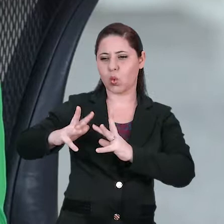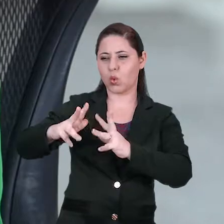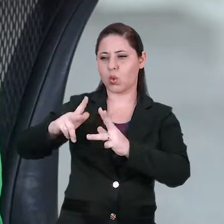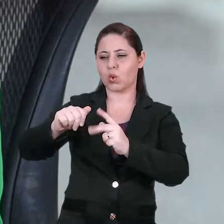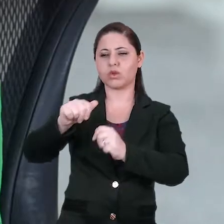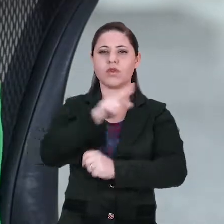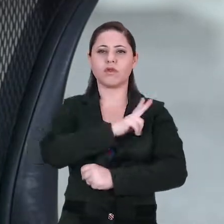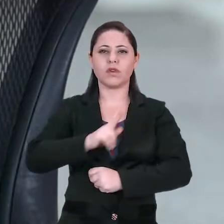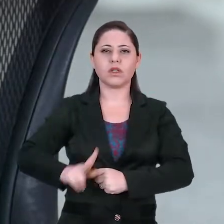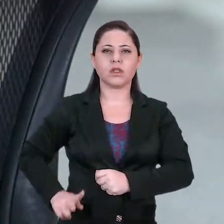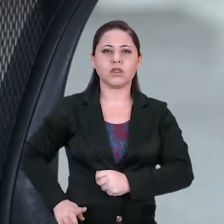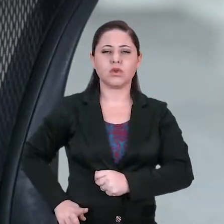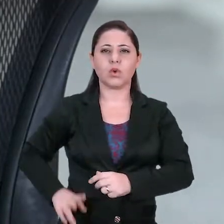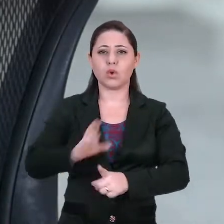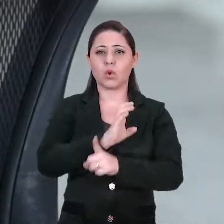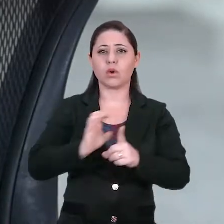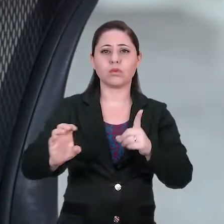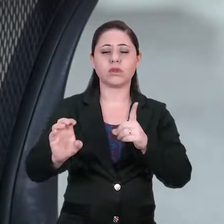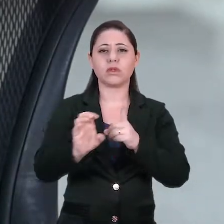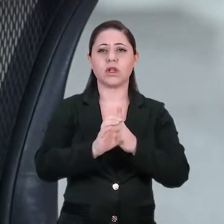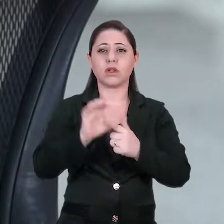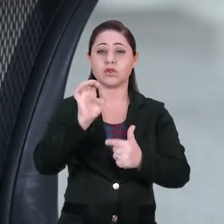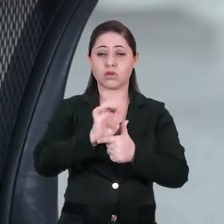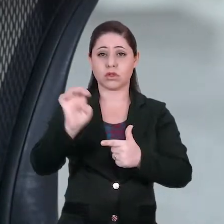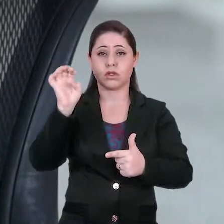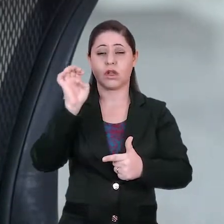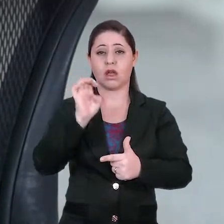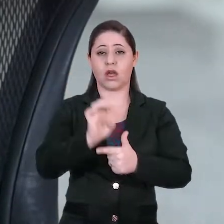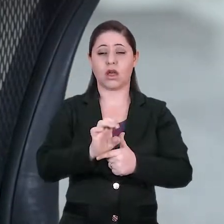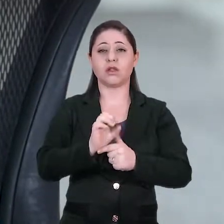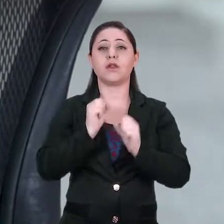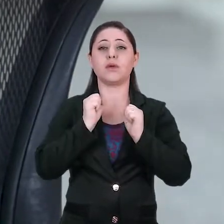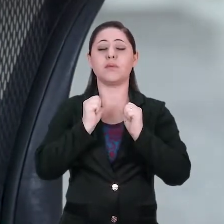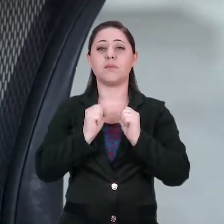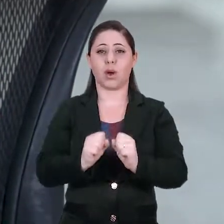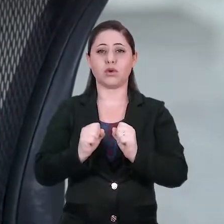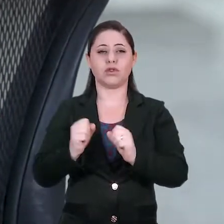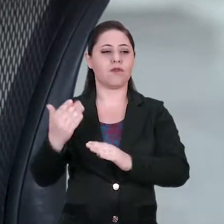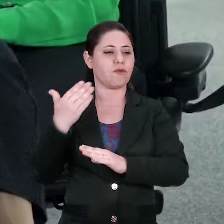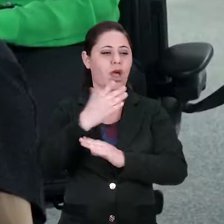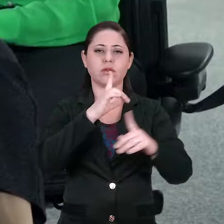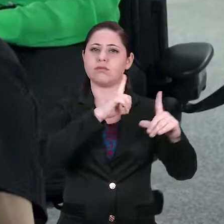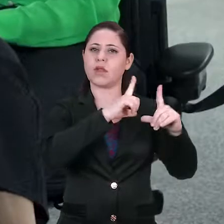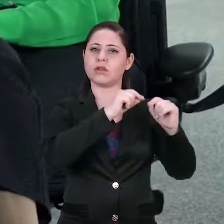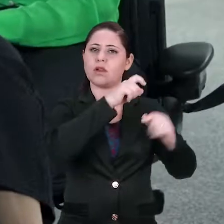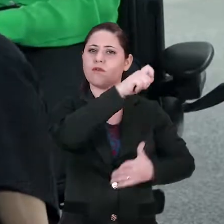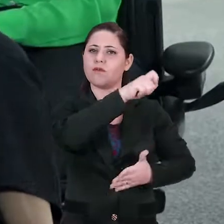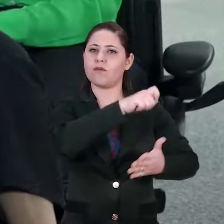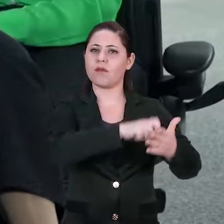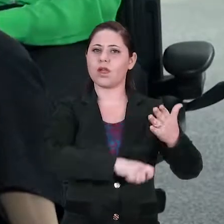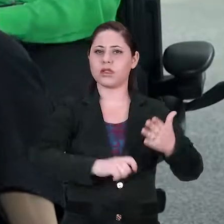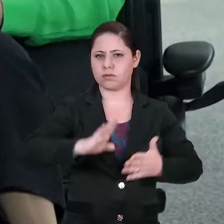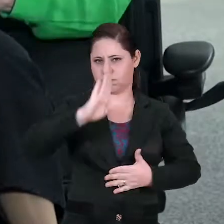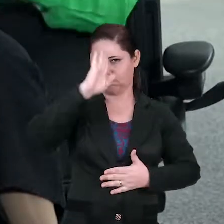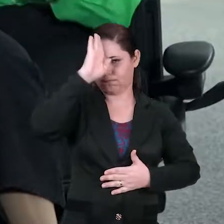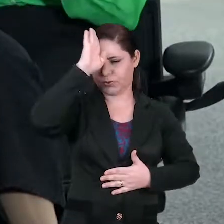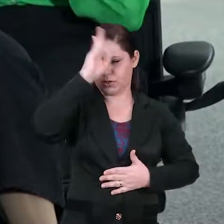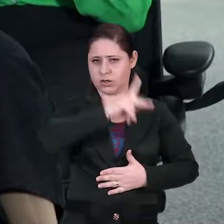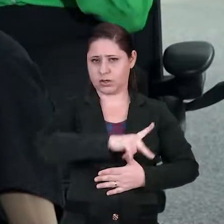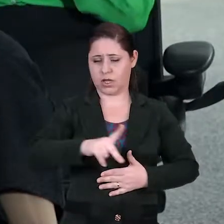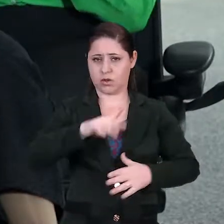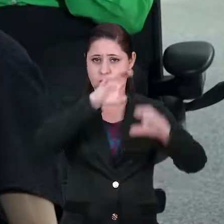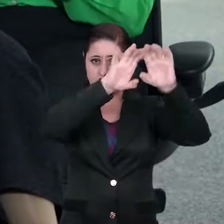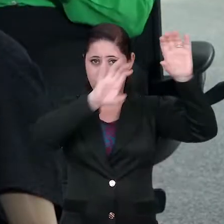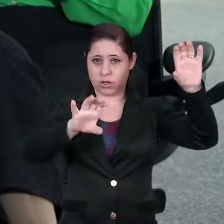mas a comunidade toda do Estado, que pôde ir a Brasília ver o Geisel assinar a divisão. Depois